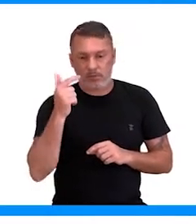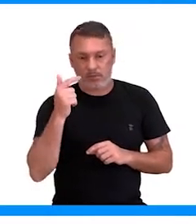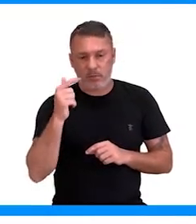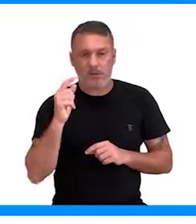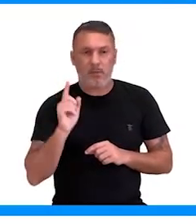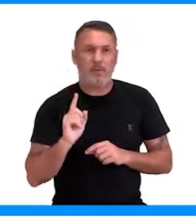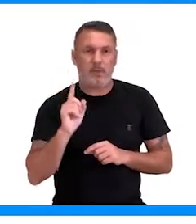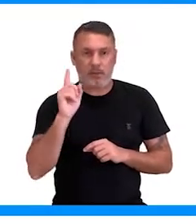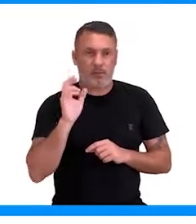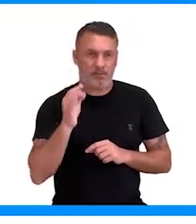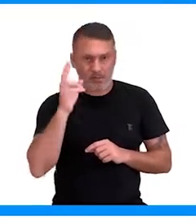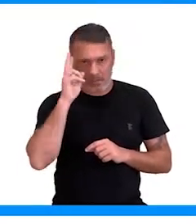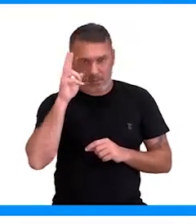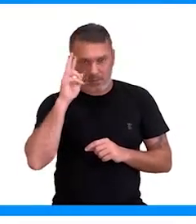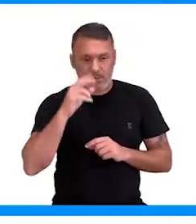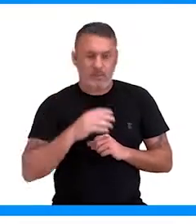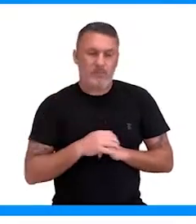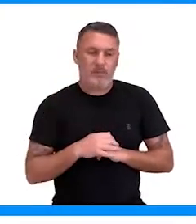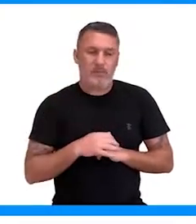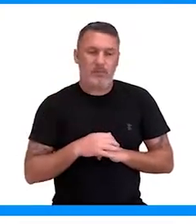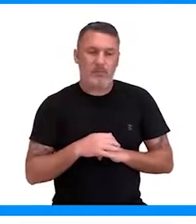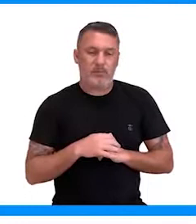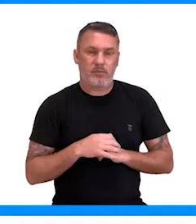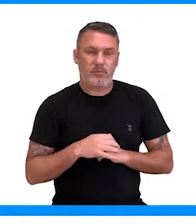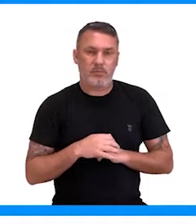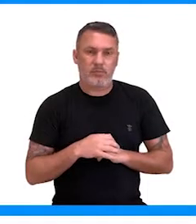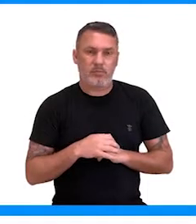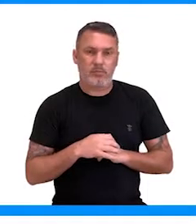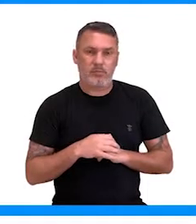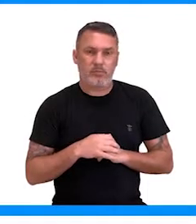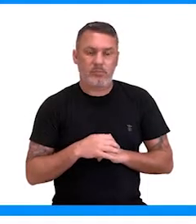usar associada à altura máxima, lembra?